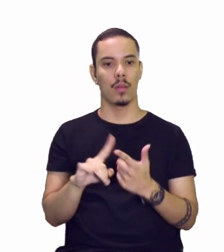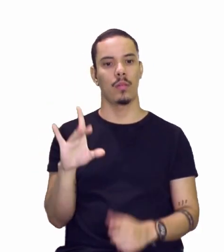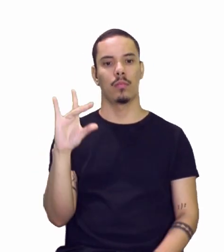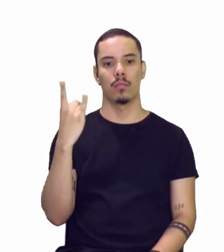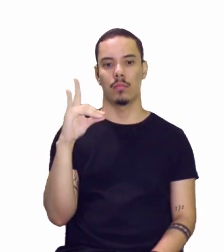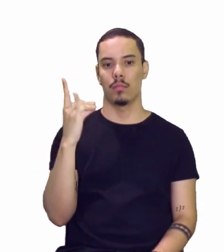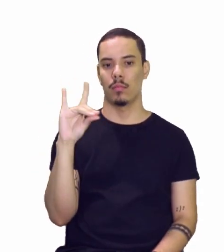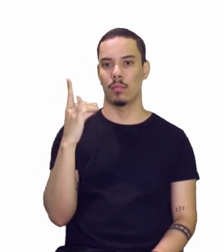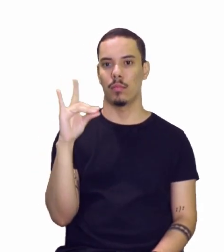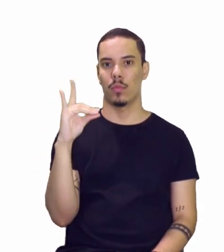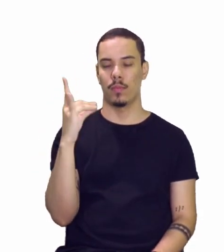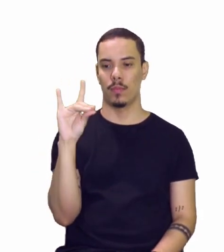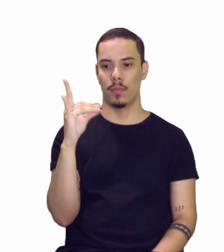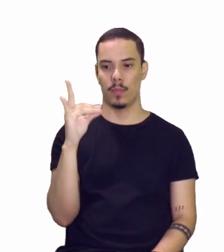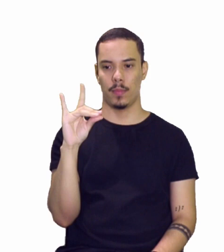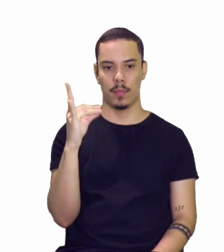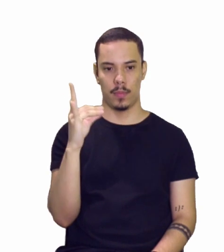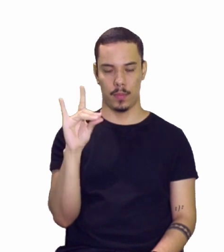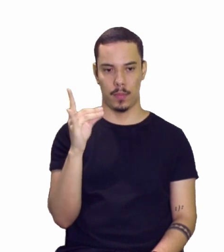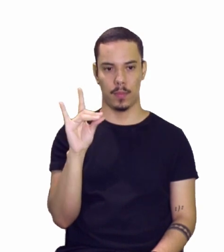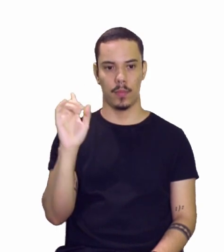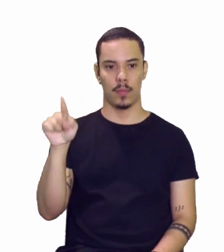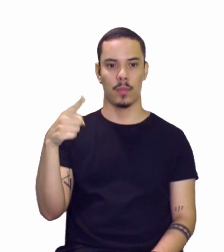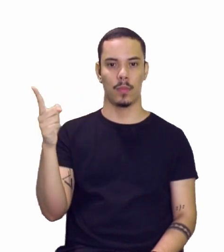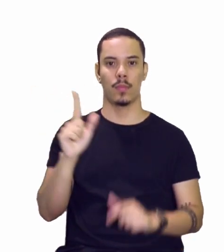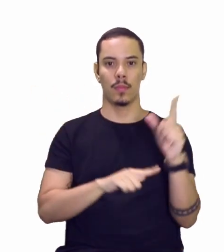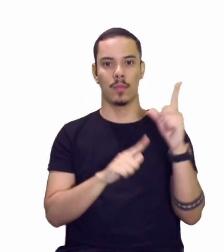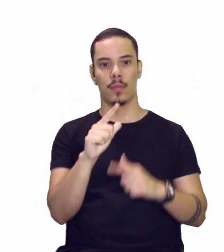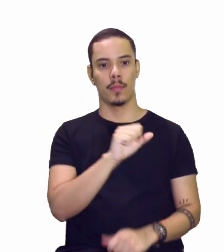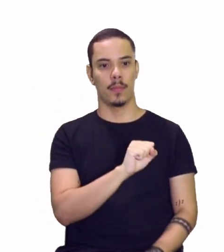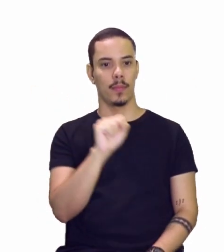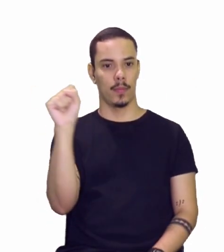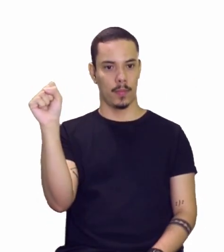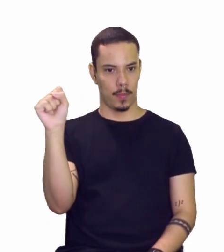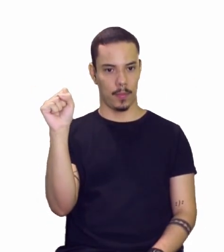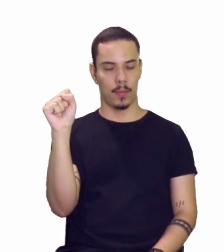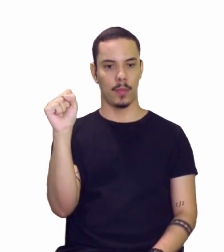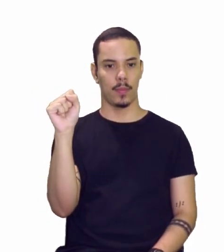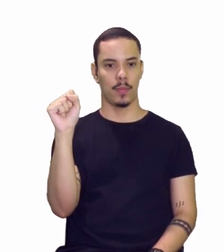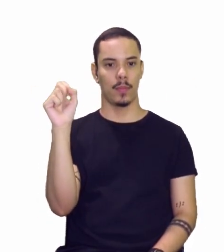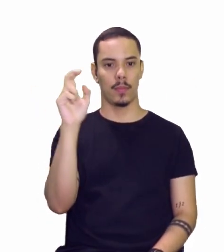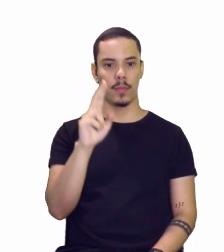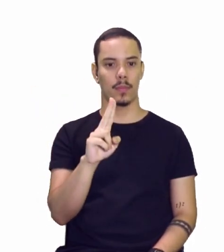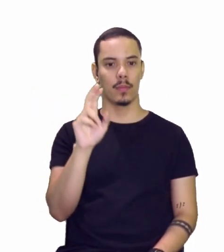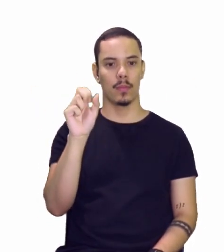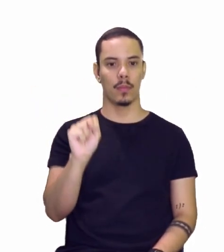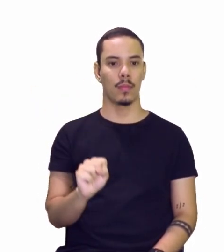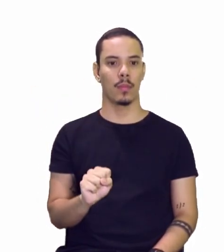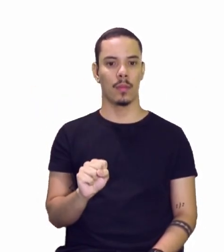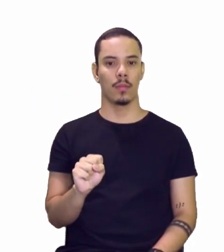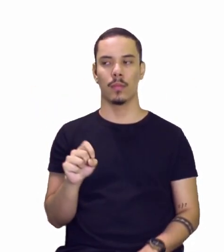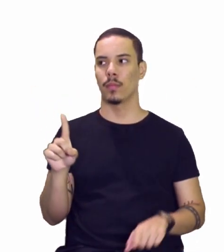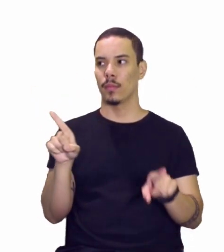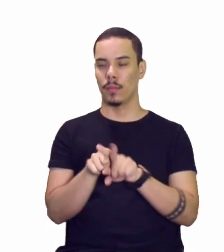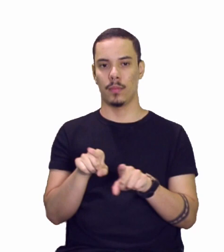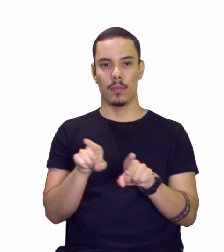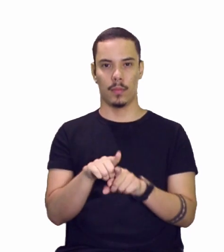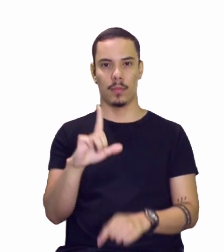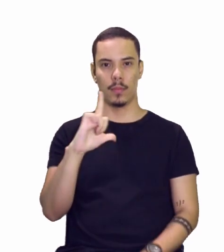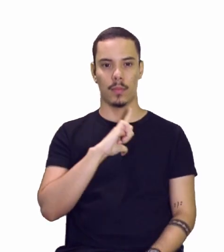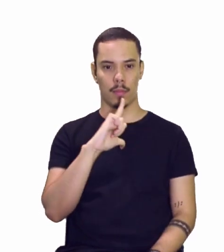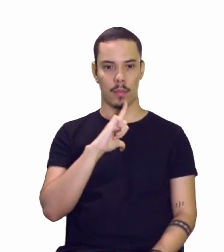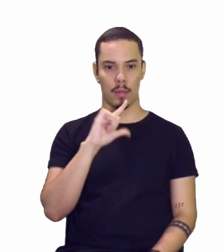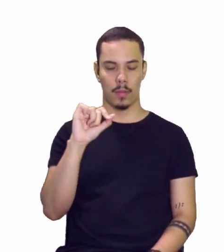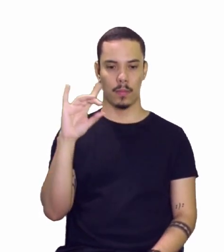ó. Bolívia. E o Acre. Bolívia e Acre. Ao sul, também nós temos aqui